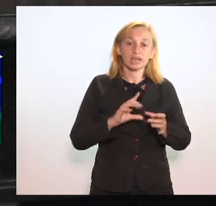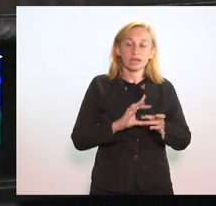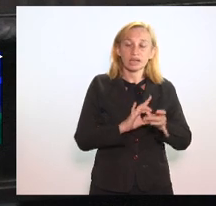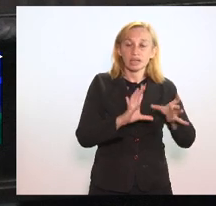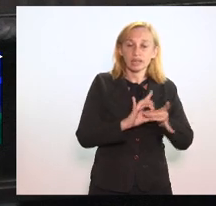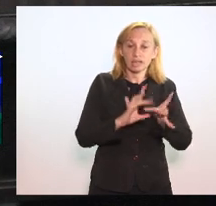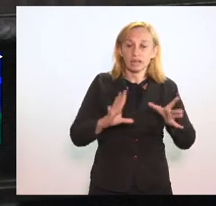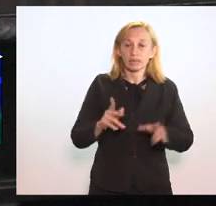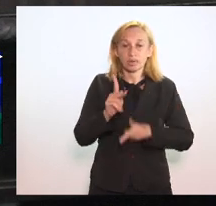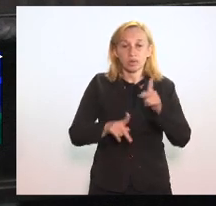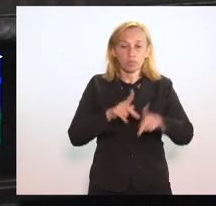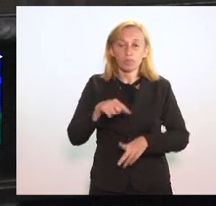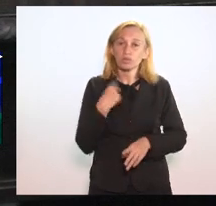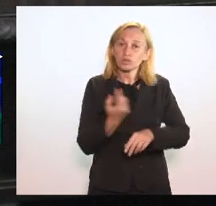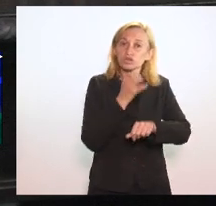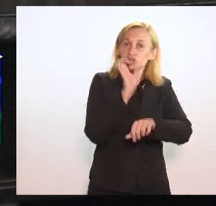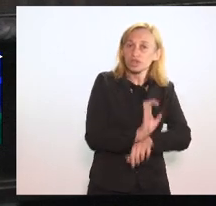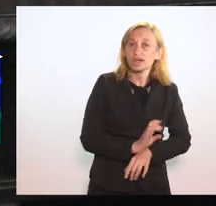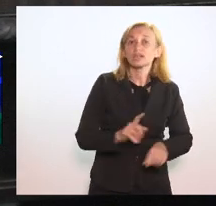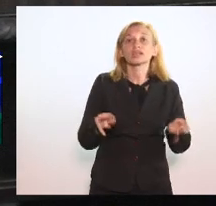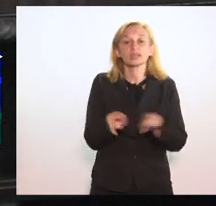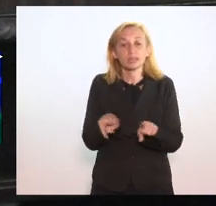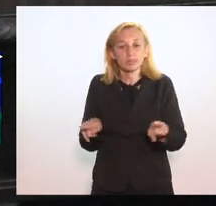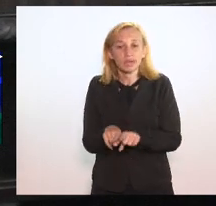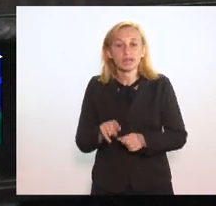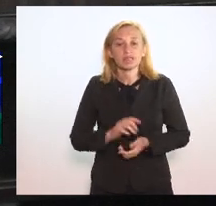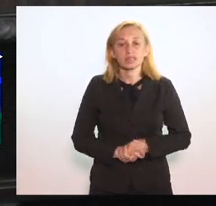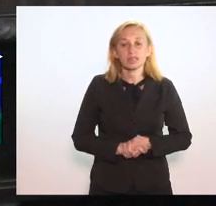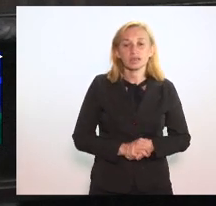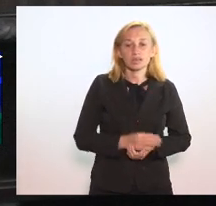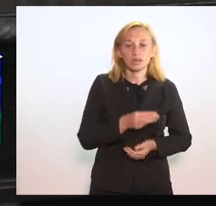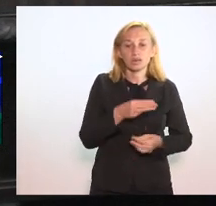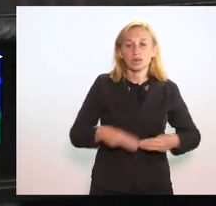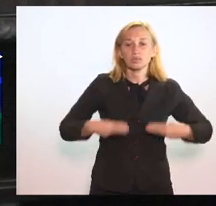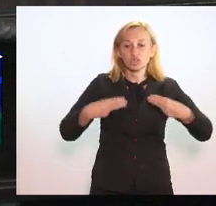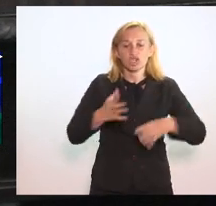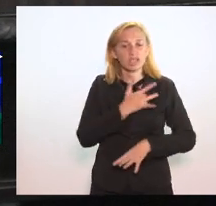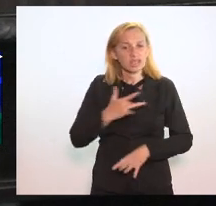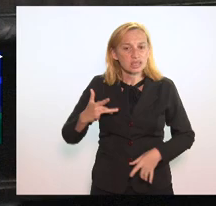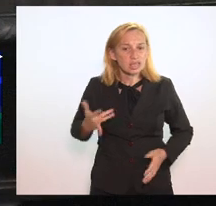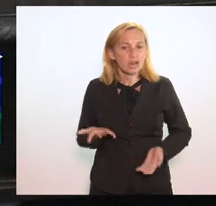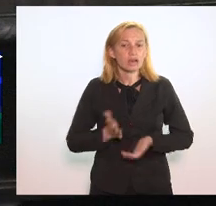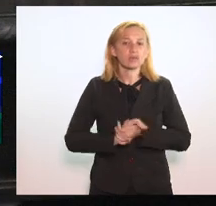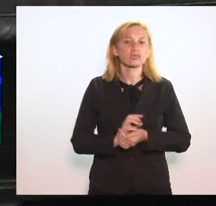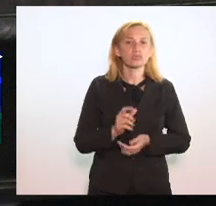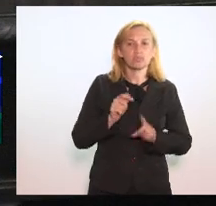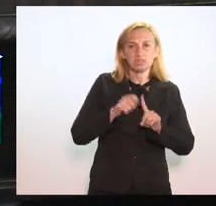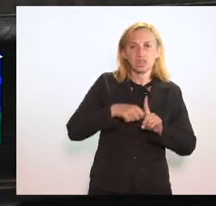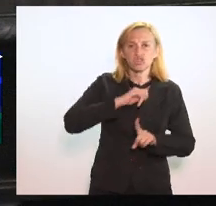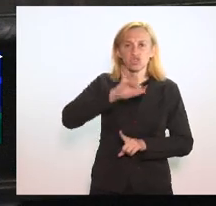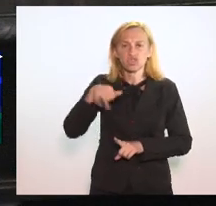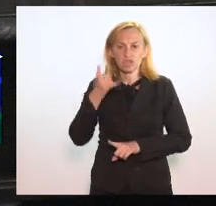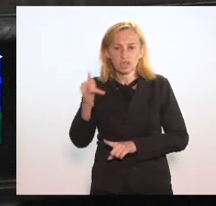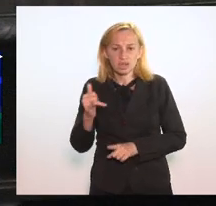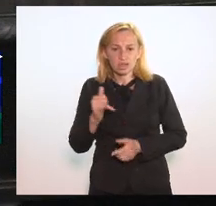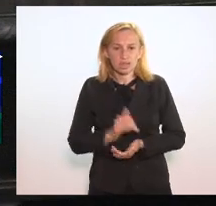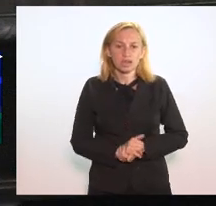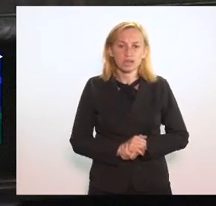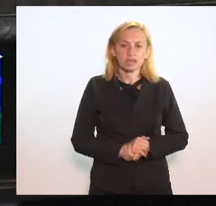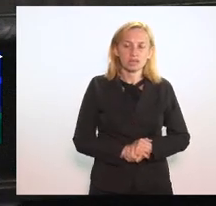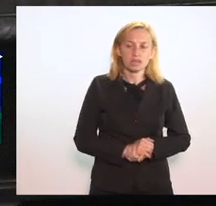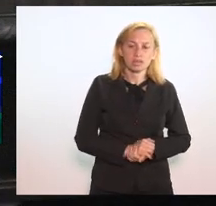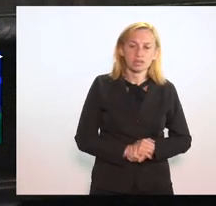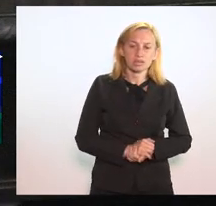Estado como se isso não bastasse o Ministério da Saúde em janeiro fiz um